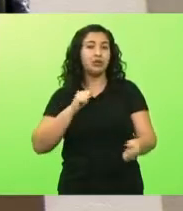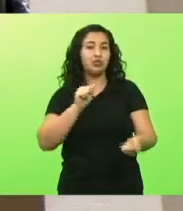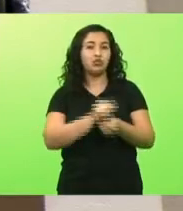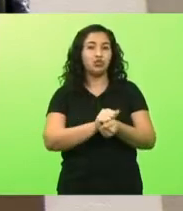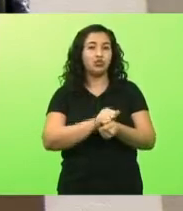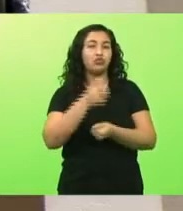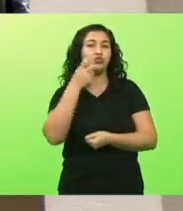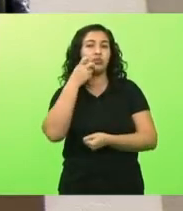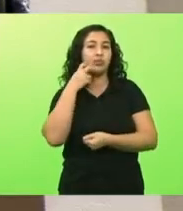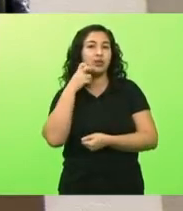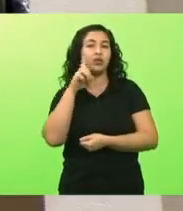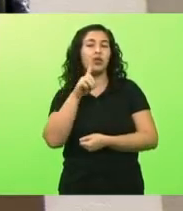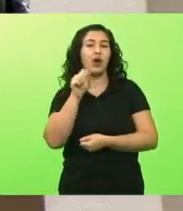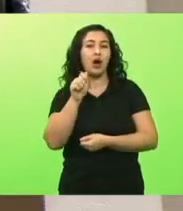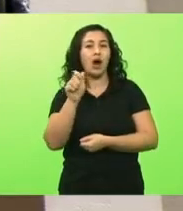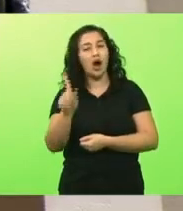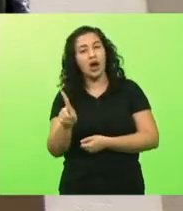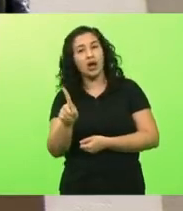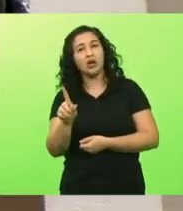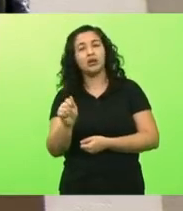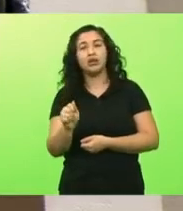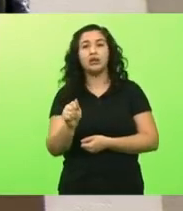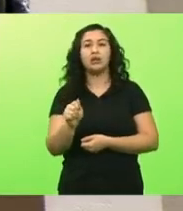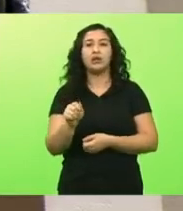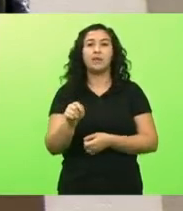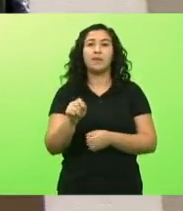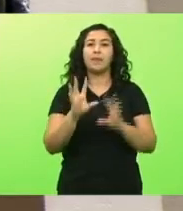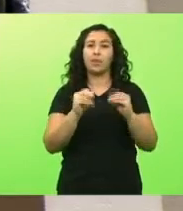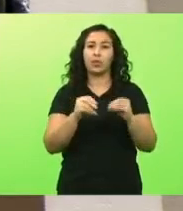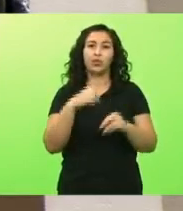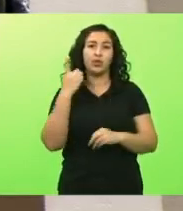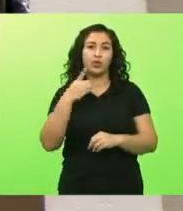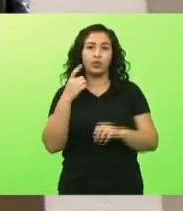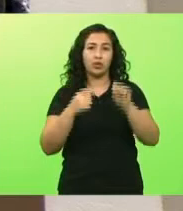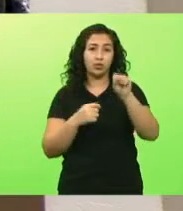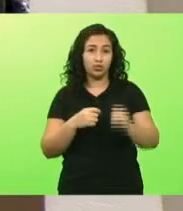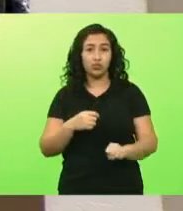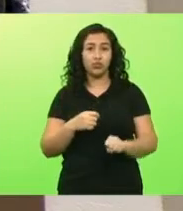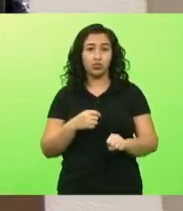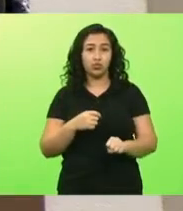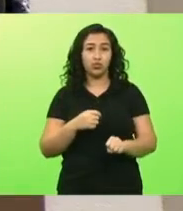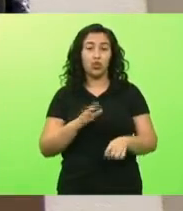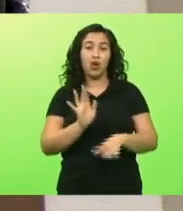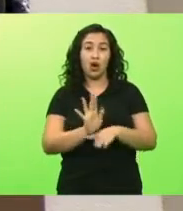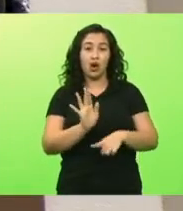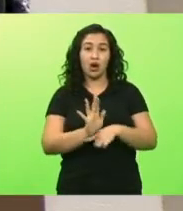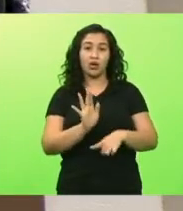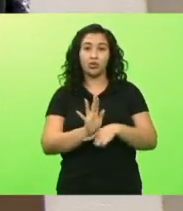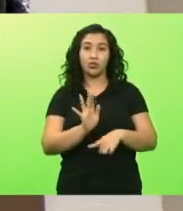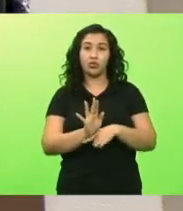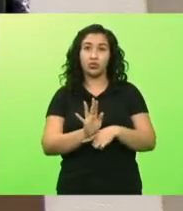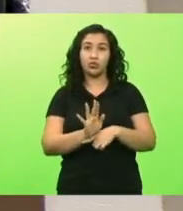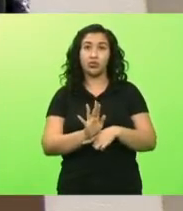Zé Milton, o deputado Júlio Garcia, os deputados do sul do estado aí contribuindo para que o Mercado Livre